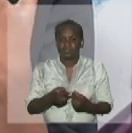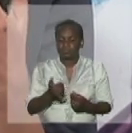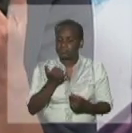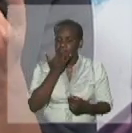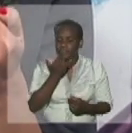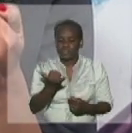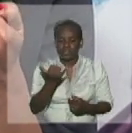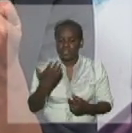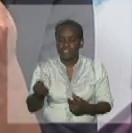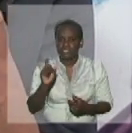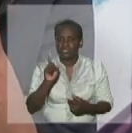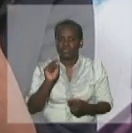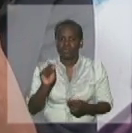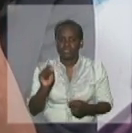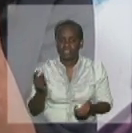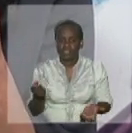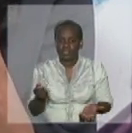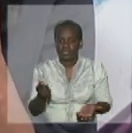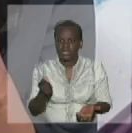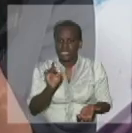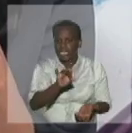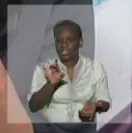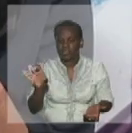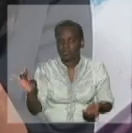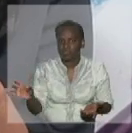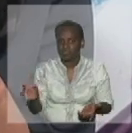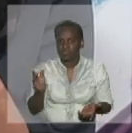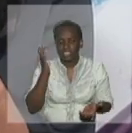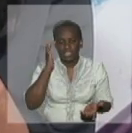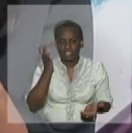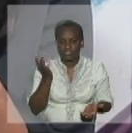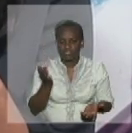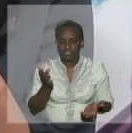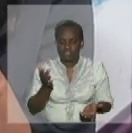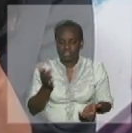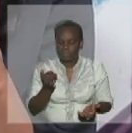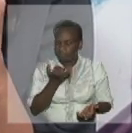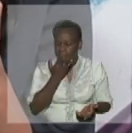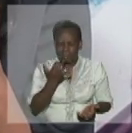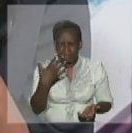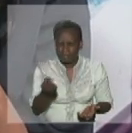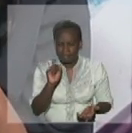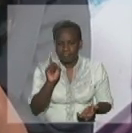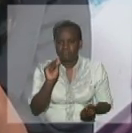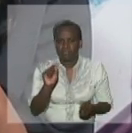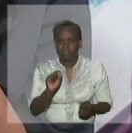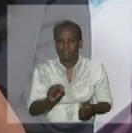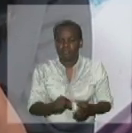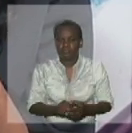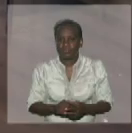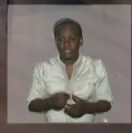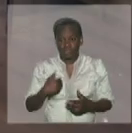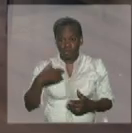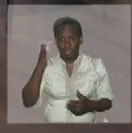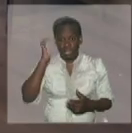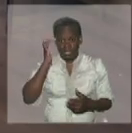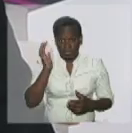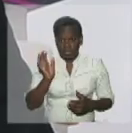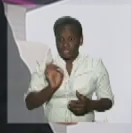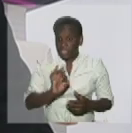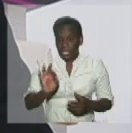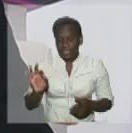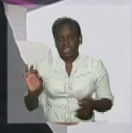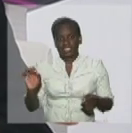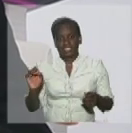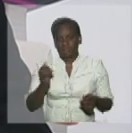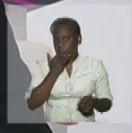que é imperdoável para vocês, gente? Assim, para cada um de vocês, o que seria imperdoável? Eu acho que